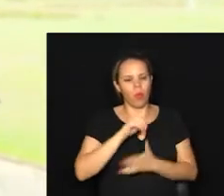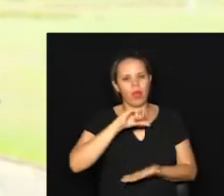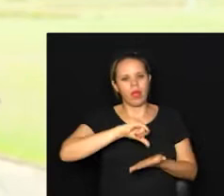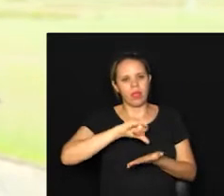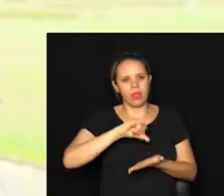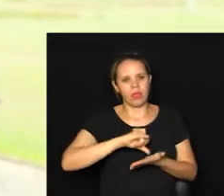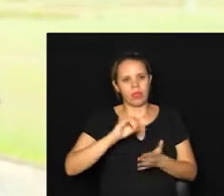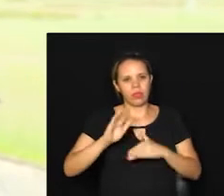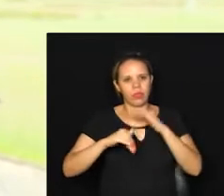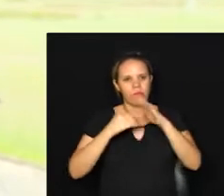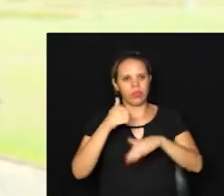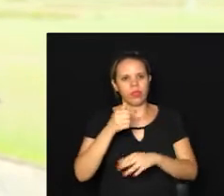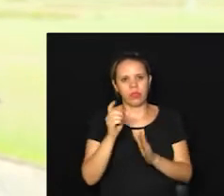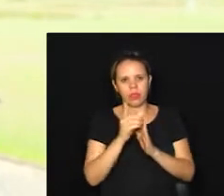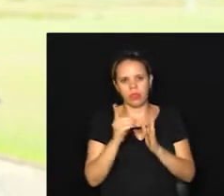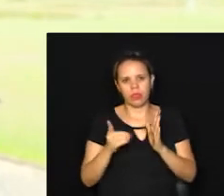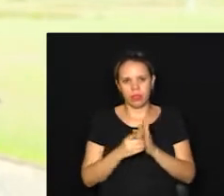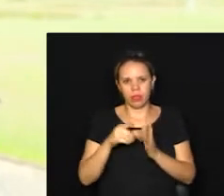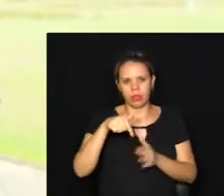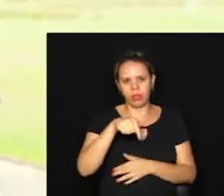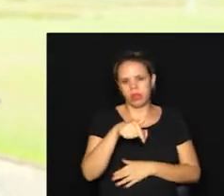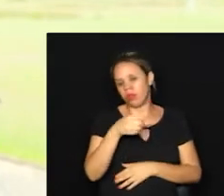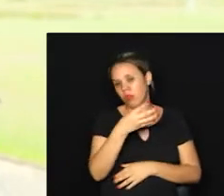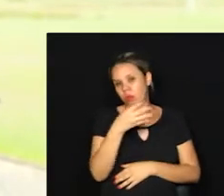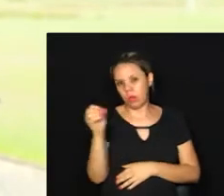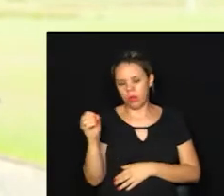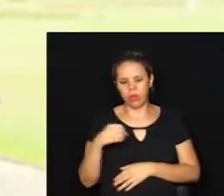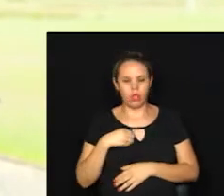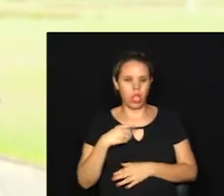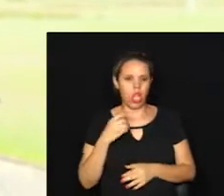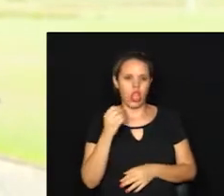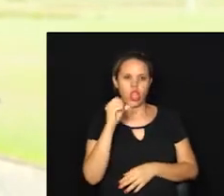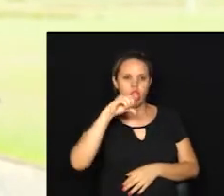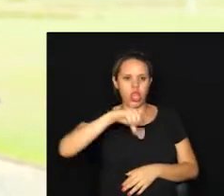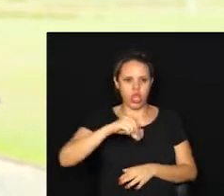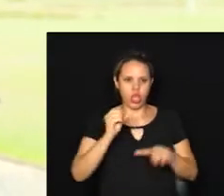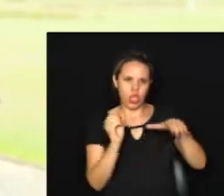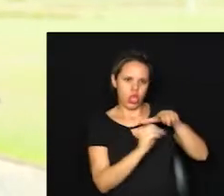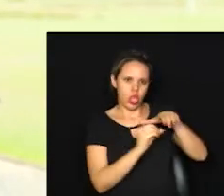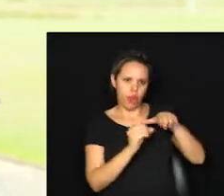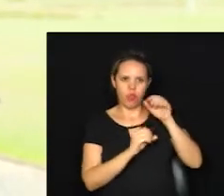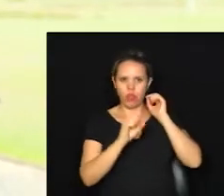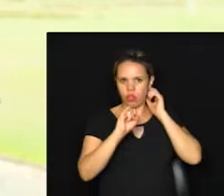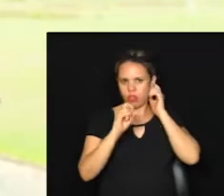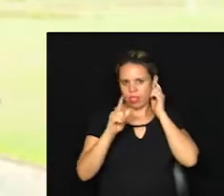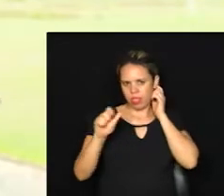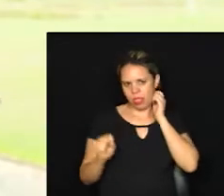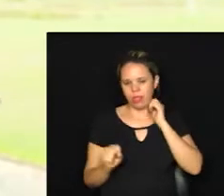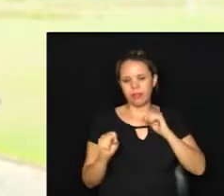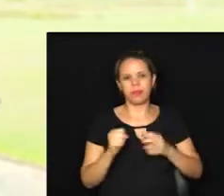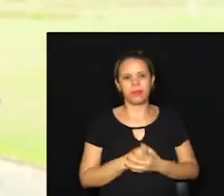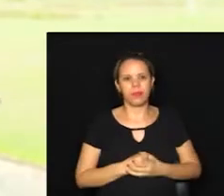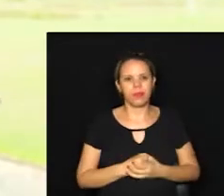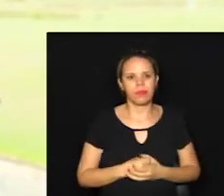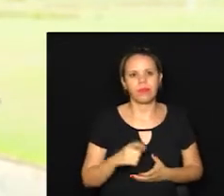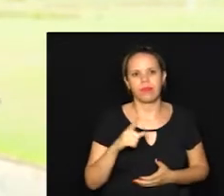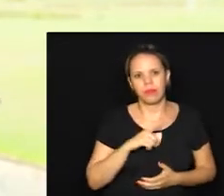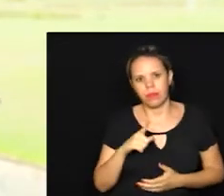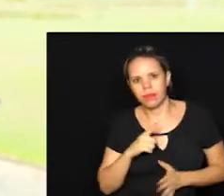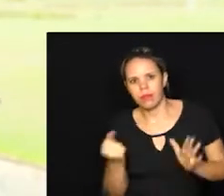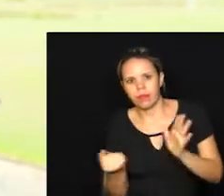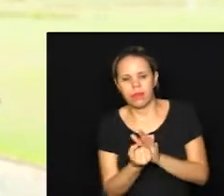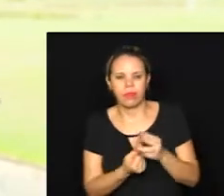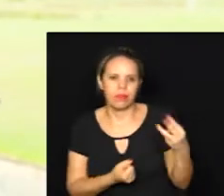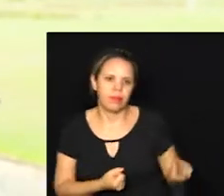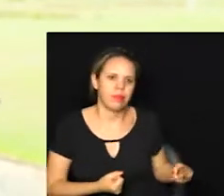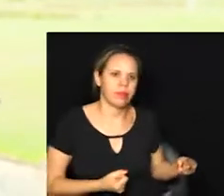da década de 40, Silas. Ele marcou 9 gols na história do derby campineiro. E teve um jogador que marcou 3 gols,